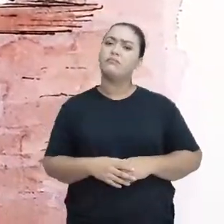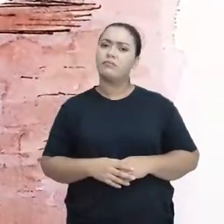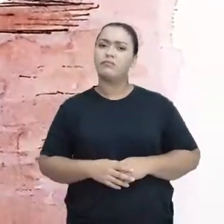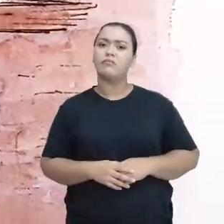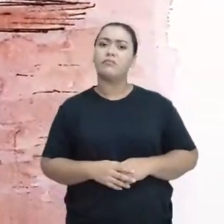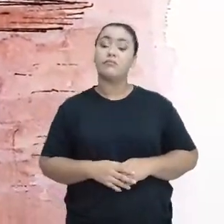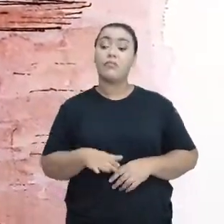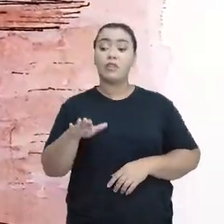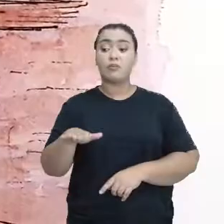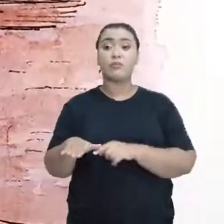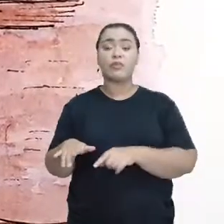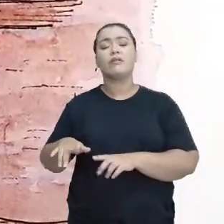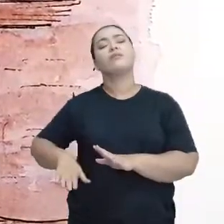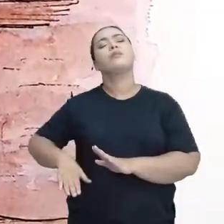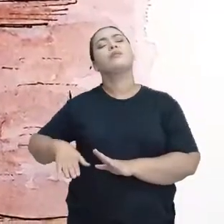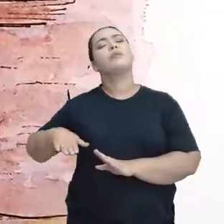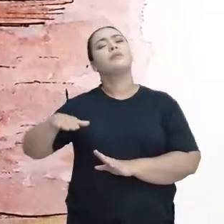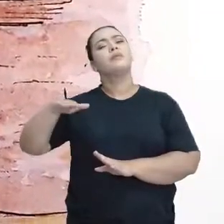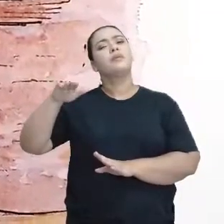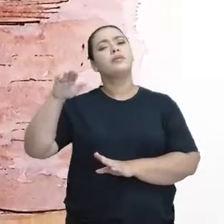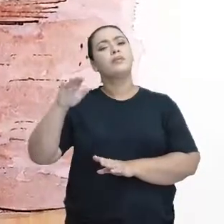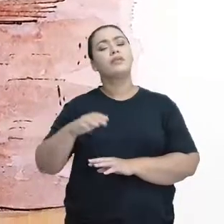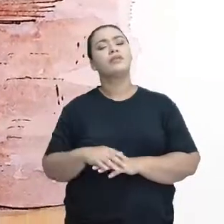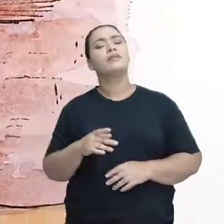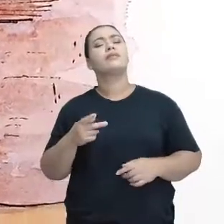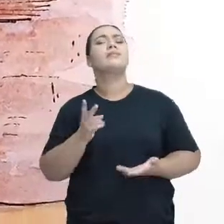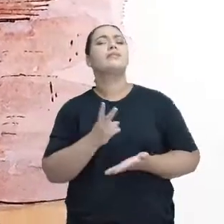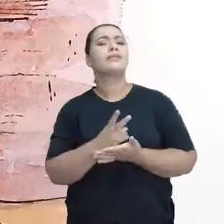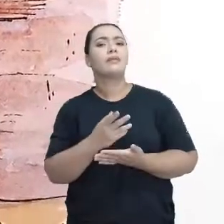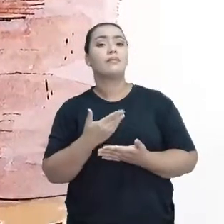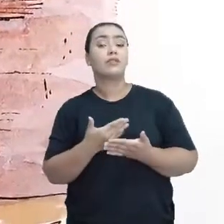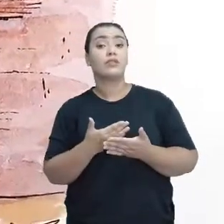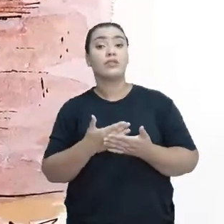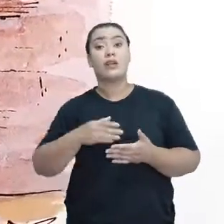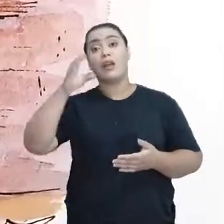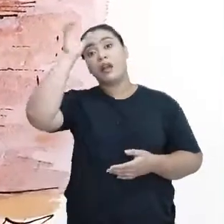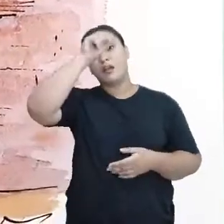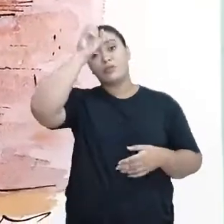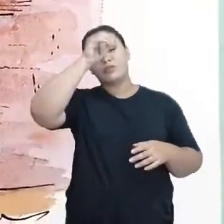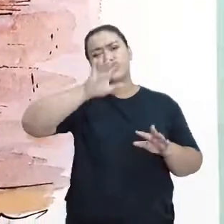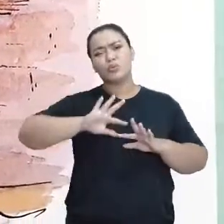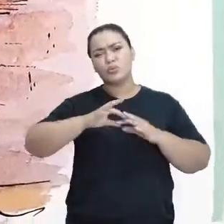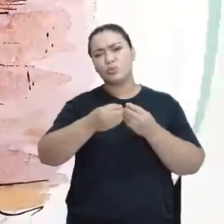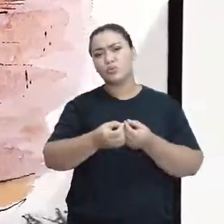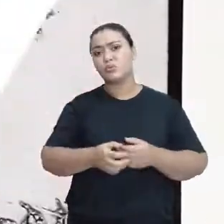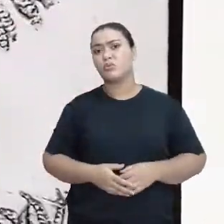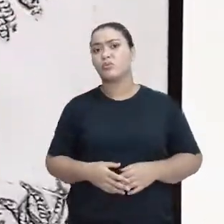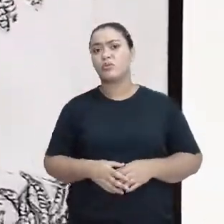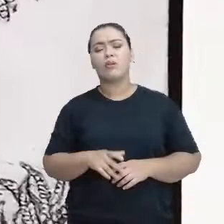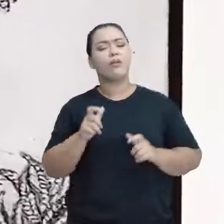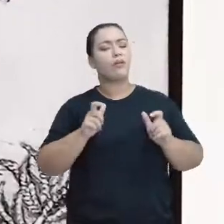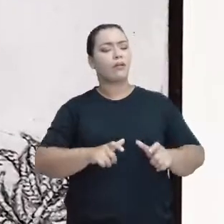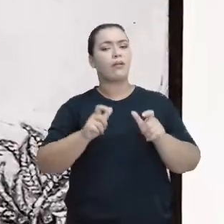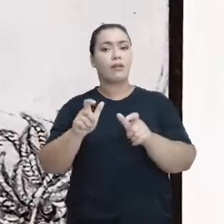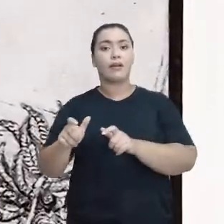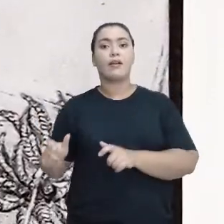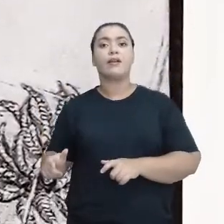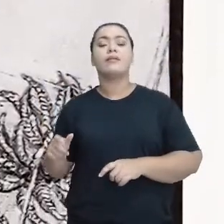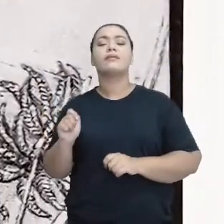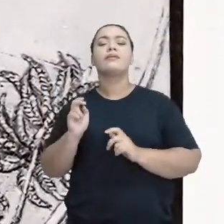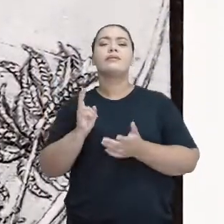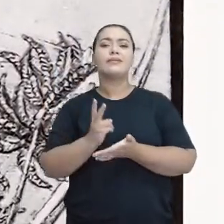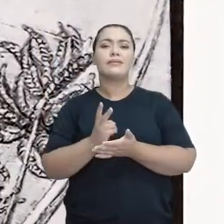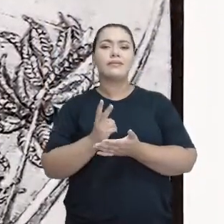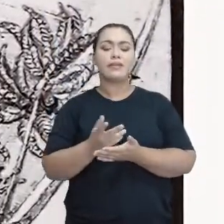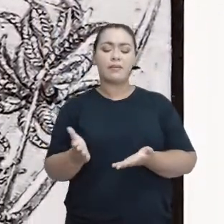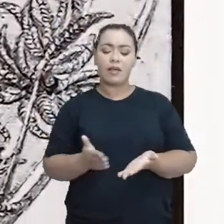O menino foi crescendo e sempre estudava e aprendia tudo o que pudesse. Aonde fosse, sempre levava um